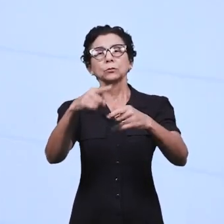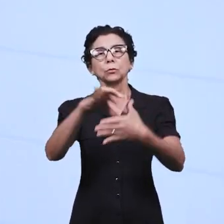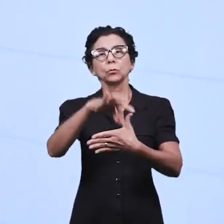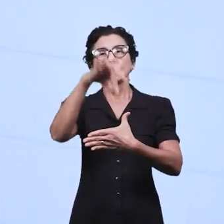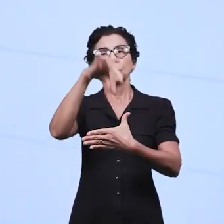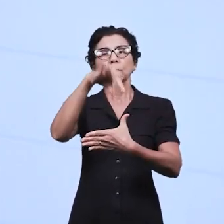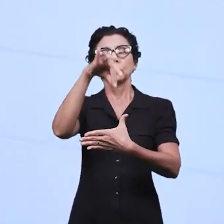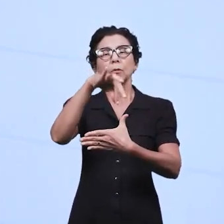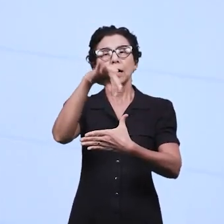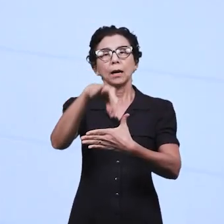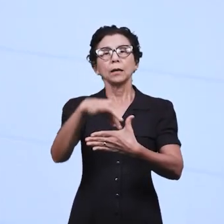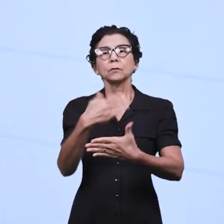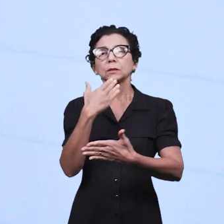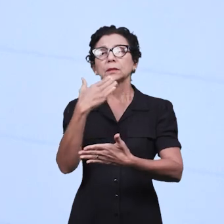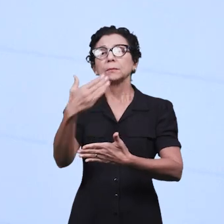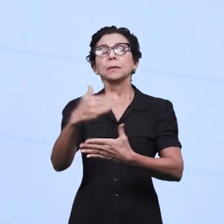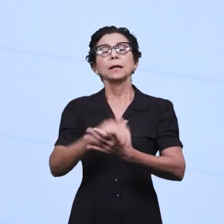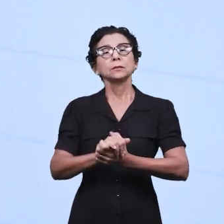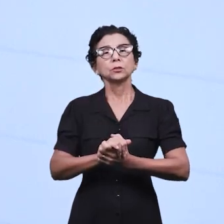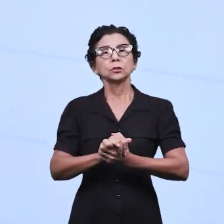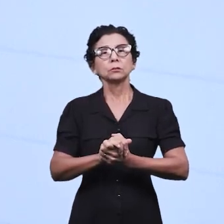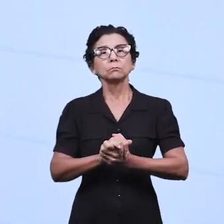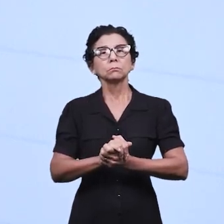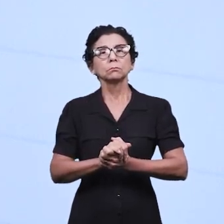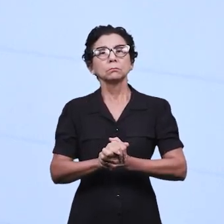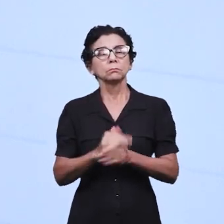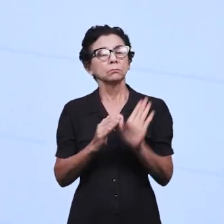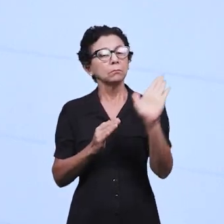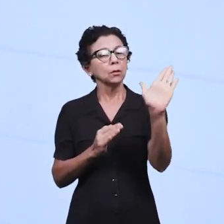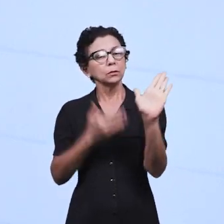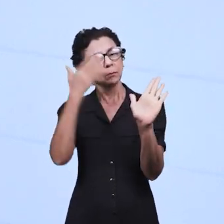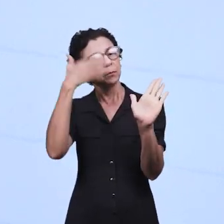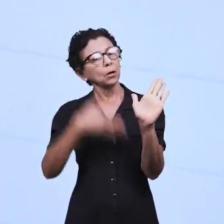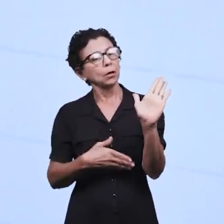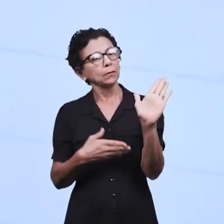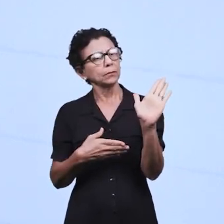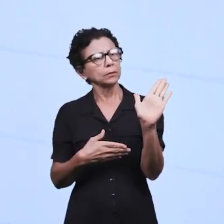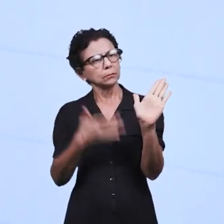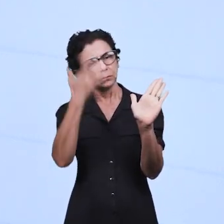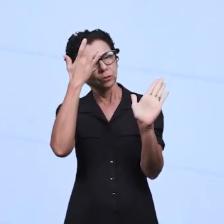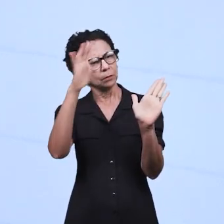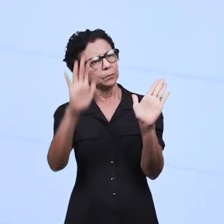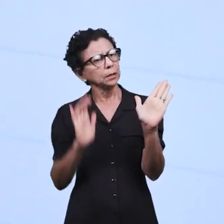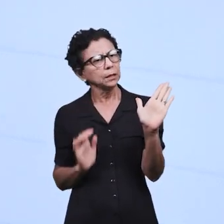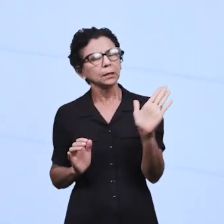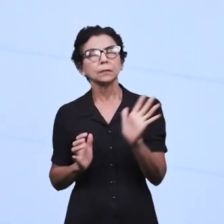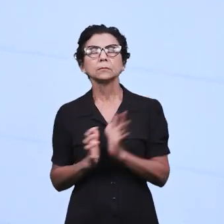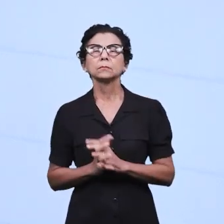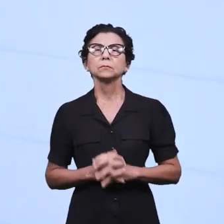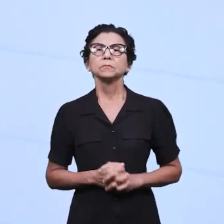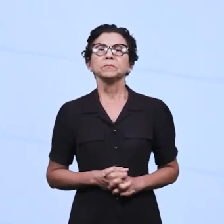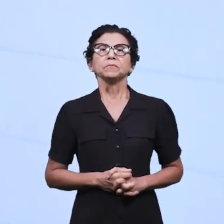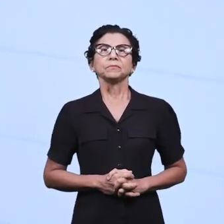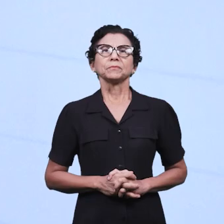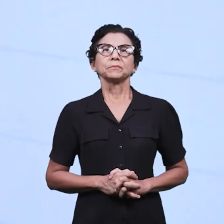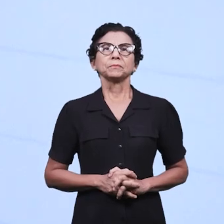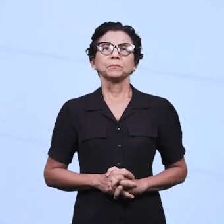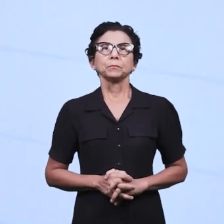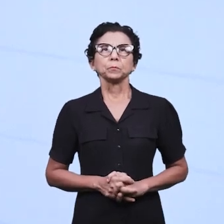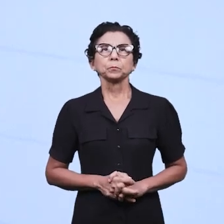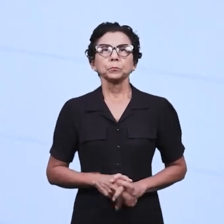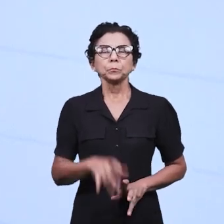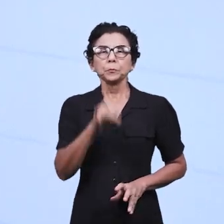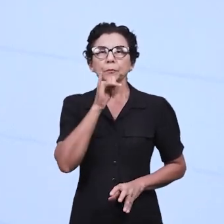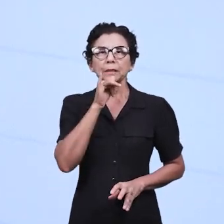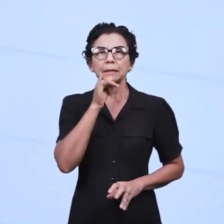eu não tenho, eu não sabia eu não tinha essa informação. E hoje, o que os planos de saúde, eles têm acesso às informações?